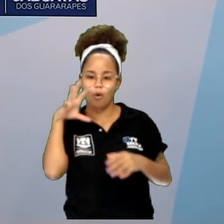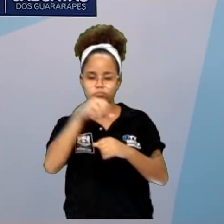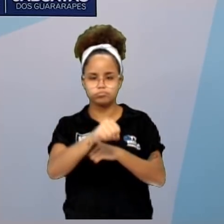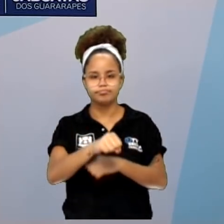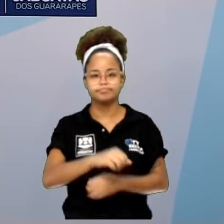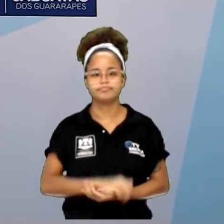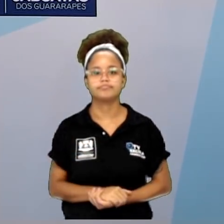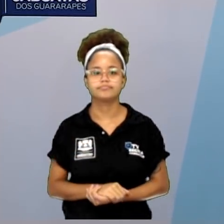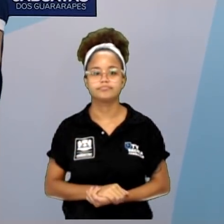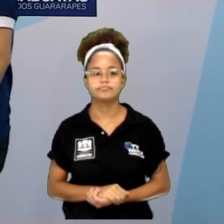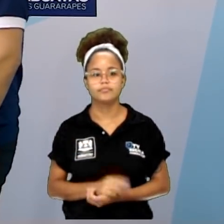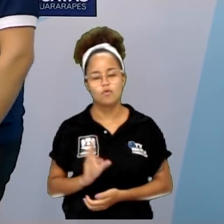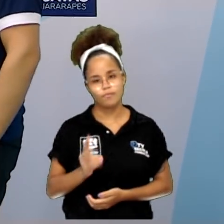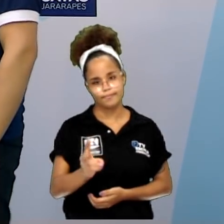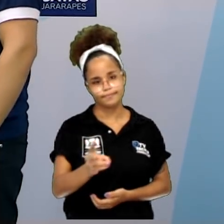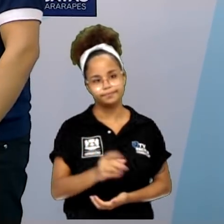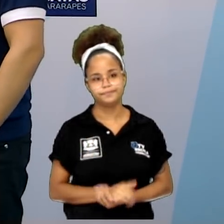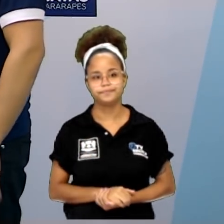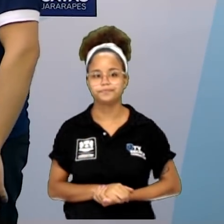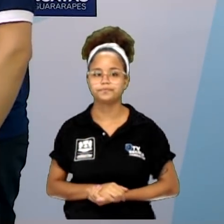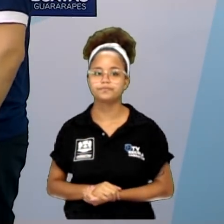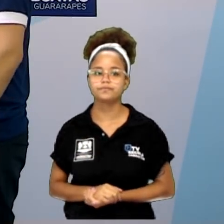Vamos seguindo aí.